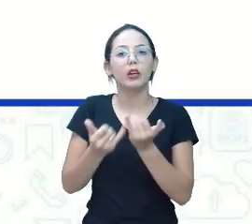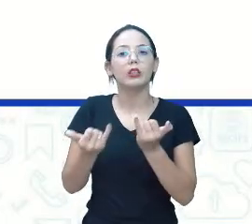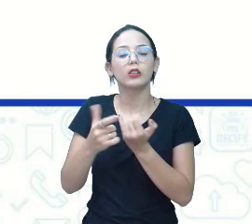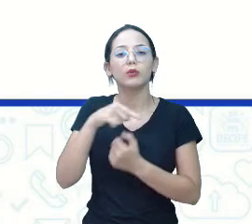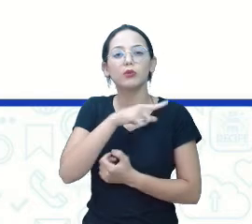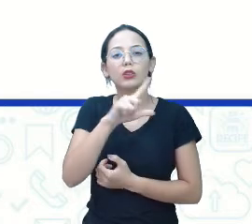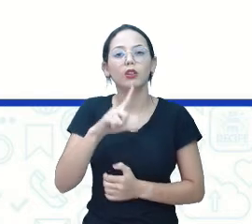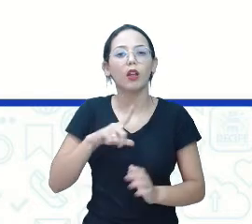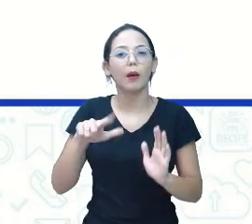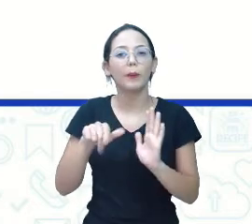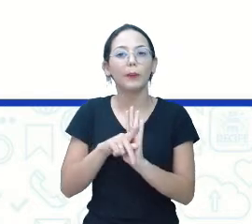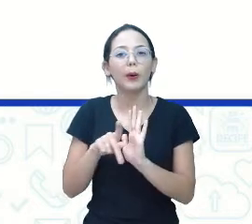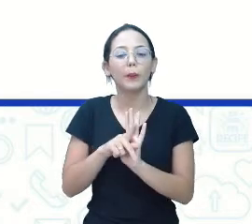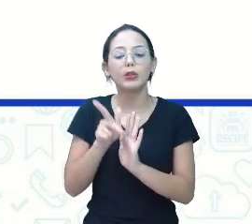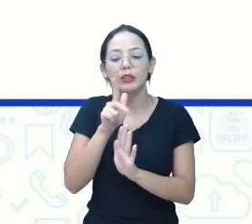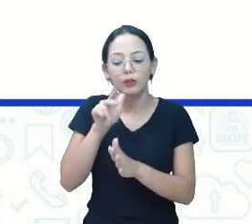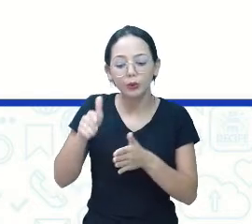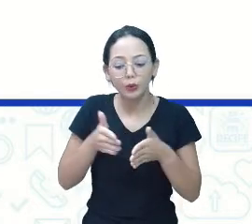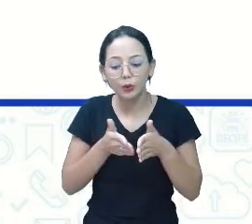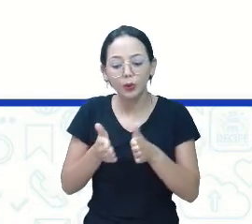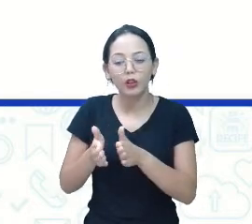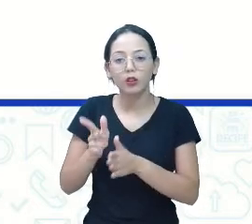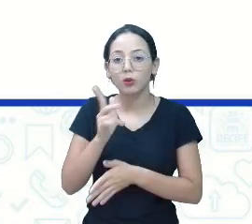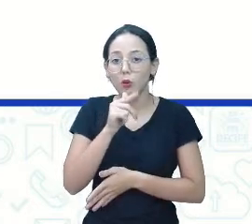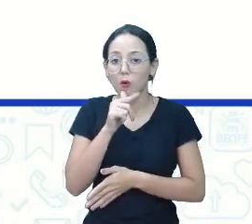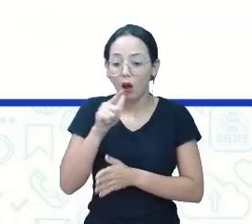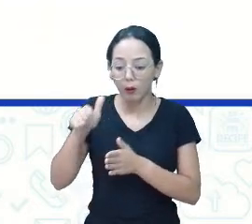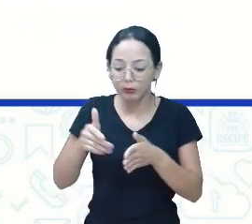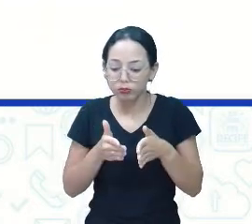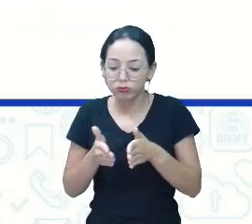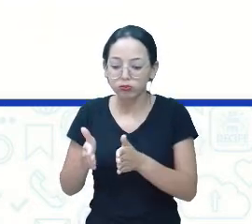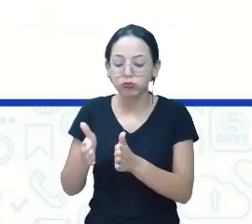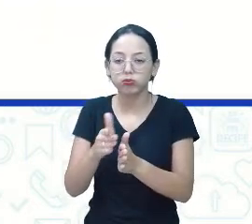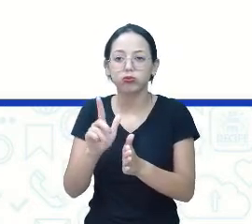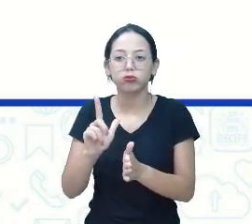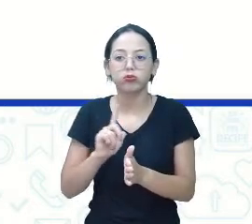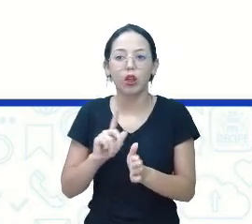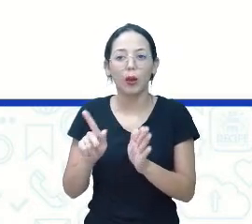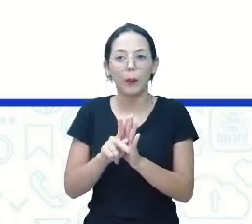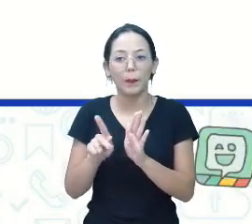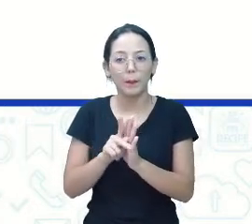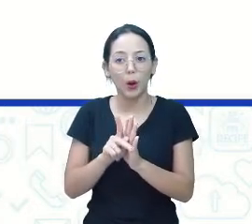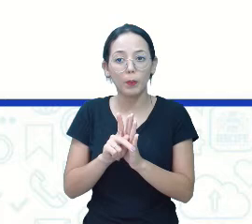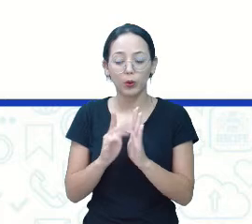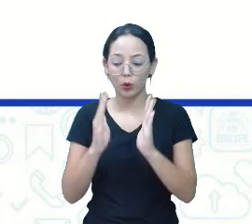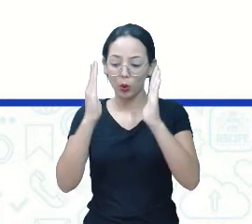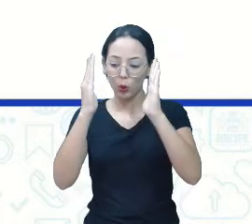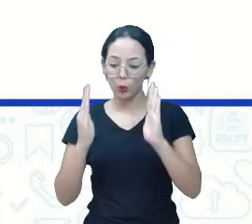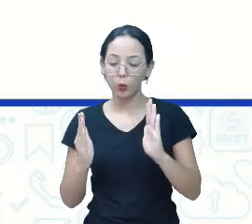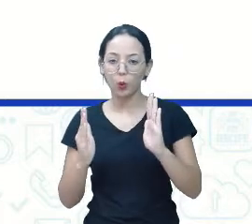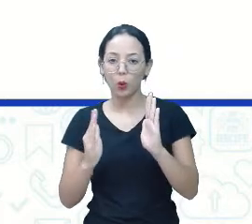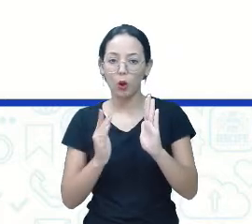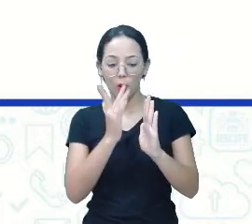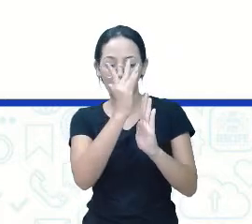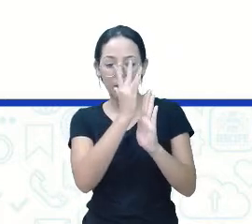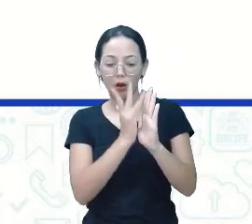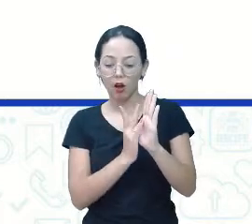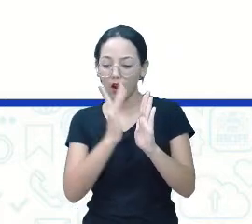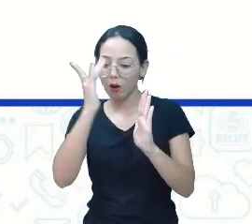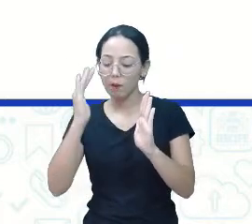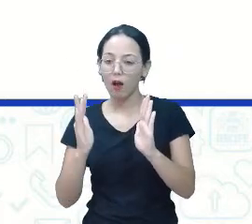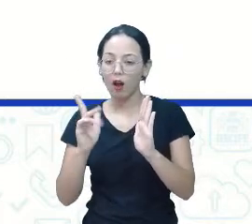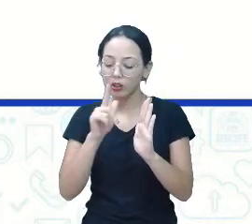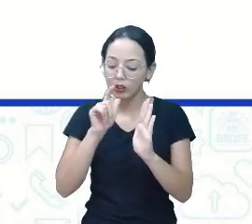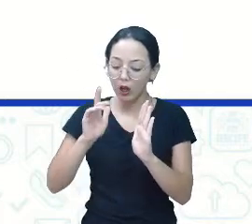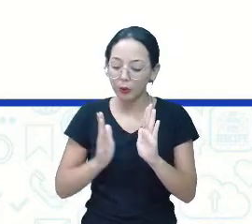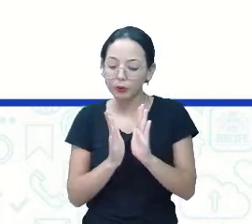ter o Rio Nilo, a água do Rio Nilo, aquelas duas barras ali são as margens, e o que tem aí agora